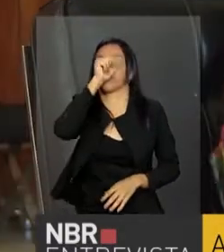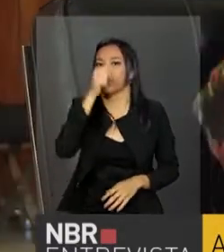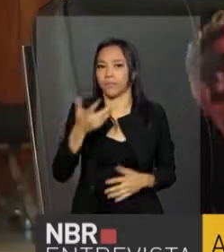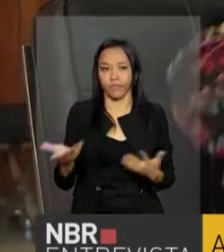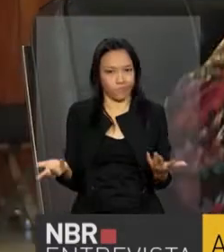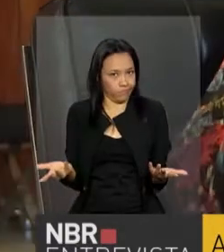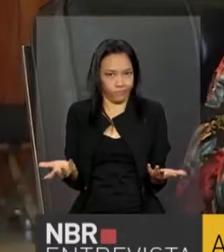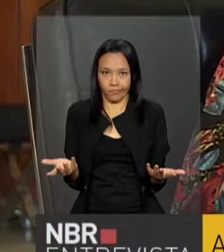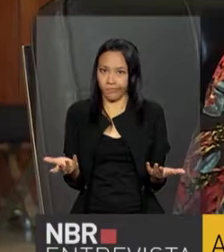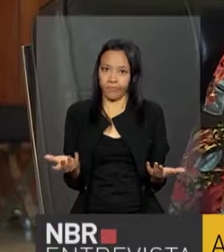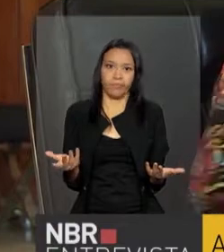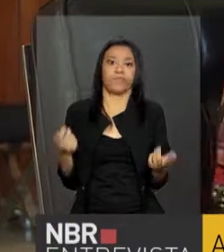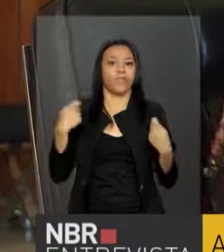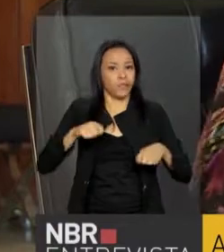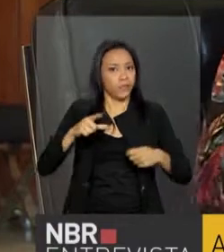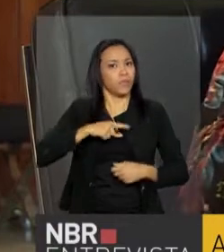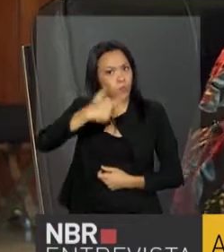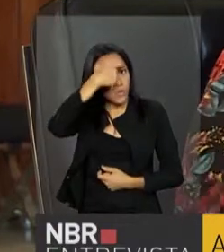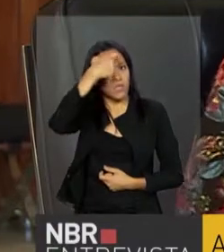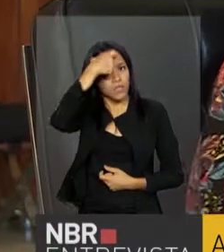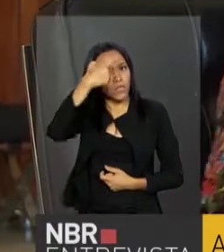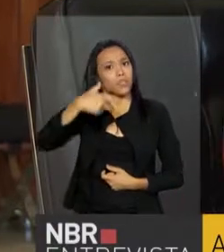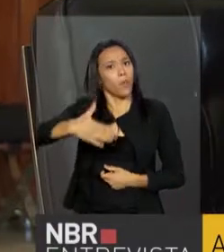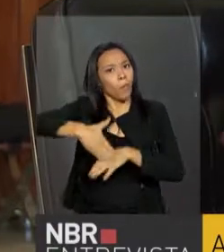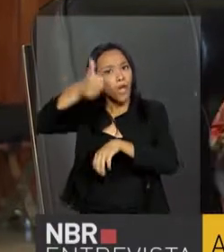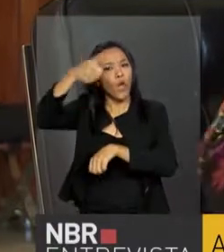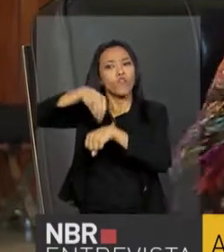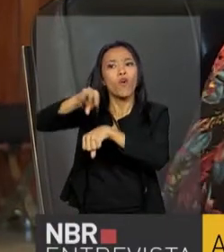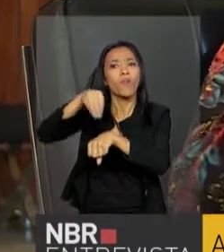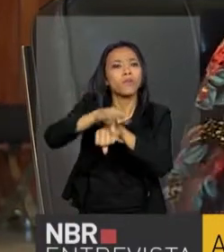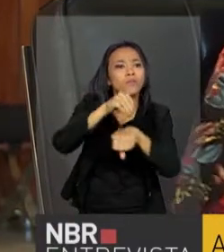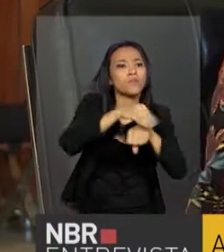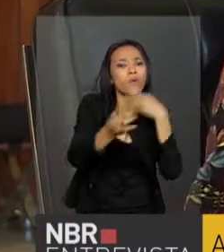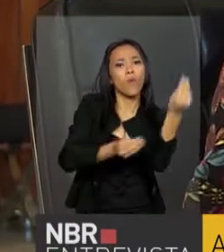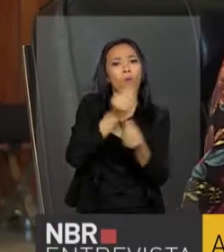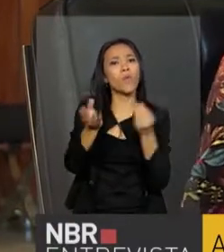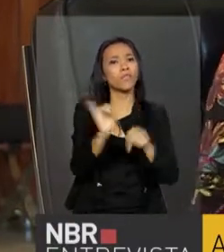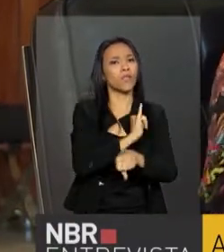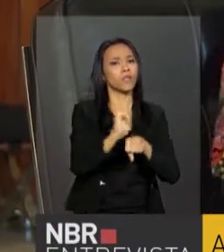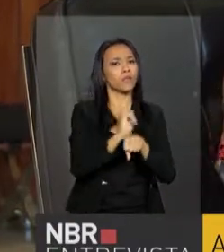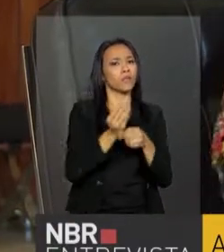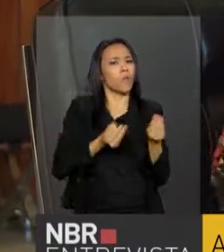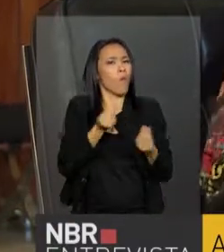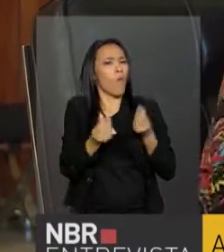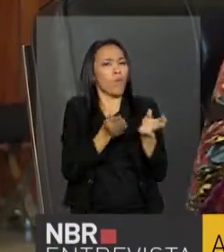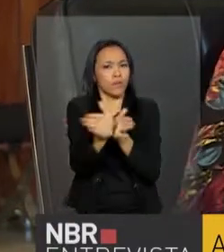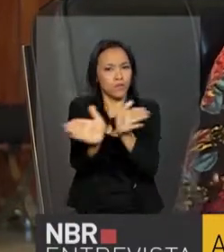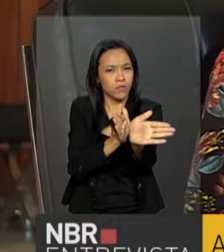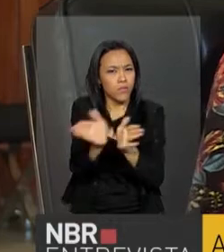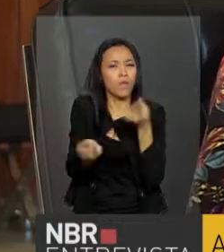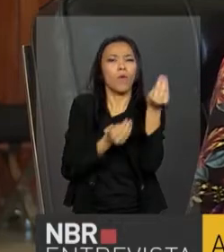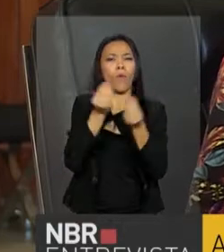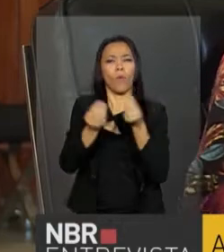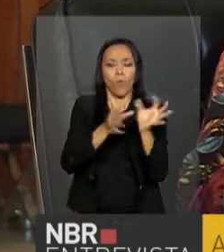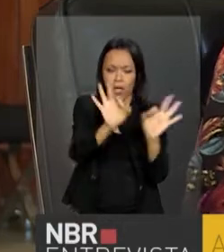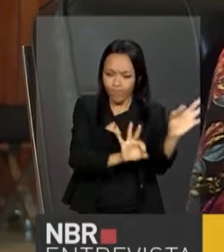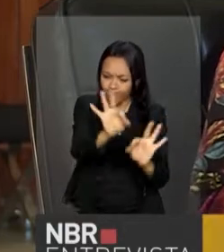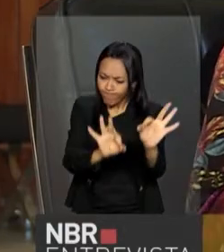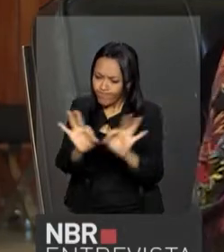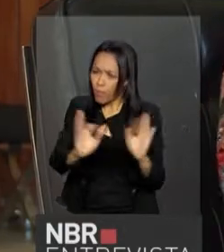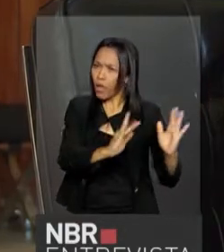né, então tem que ter uma conscientização melhor sobre como são esses recursos, como eles são feitos,